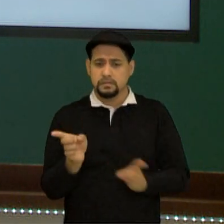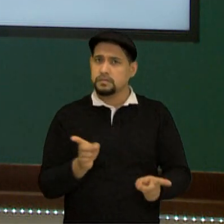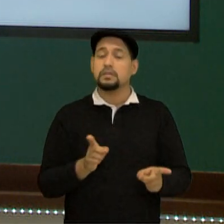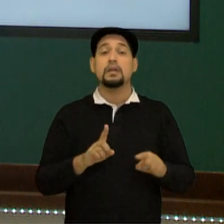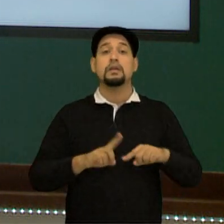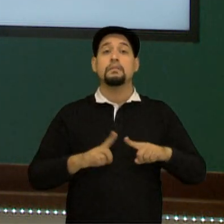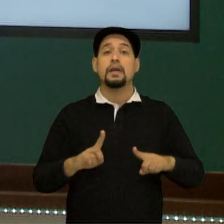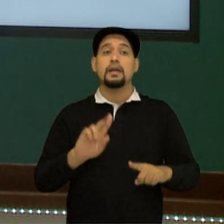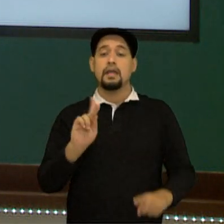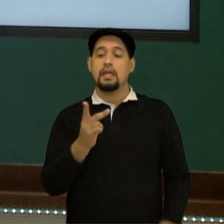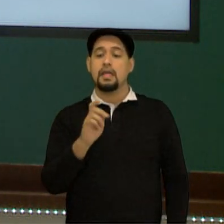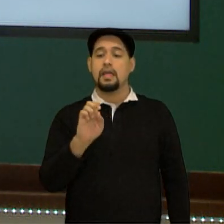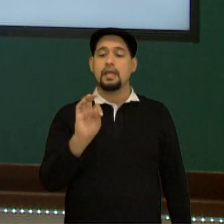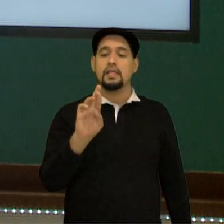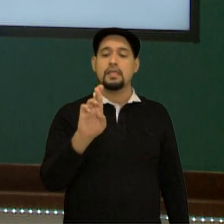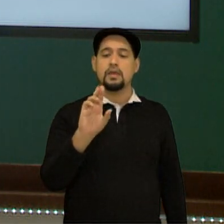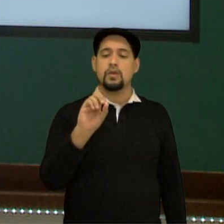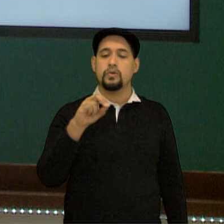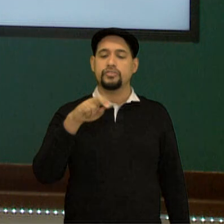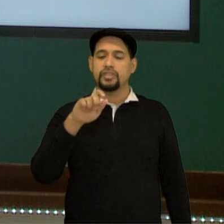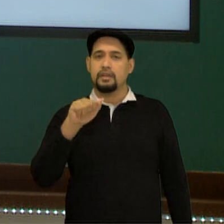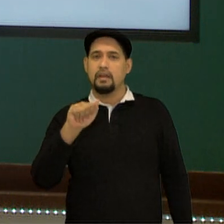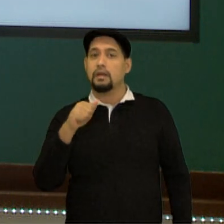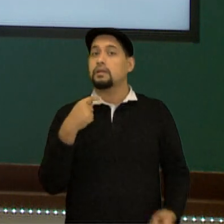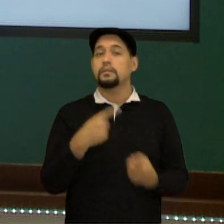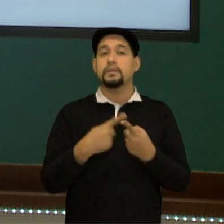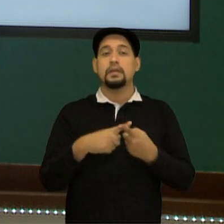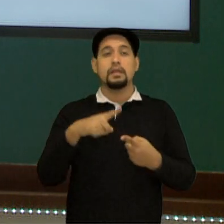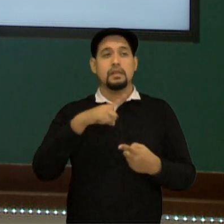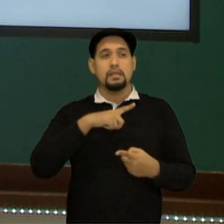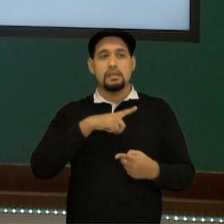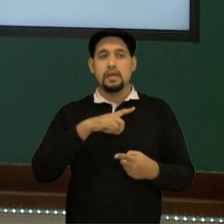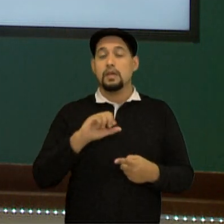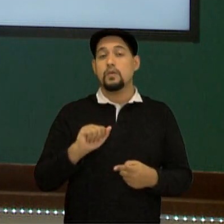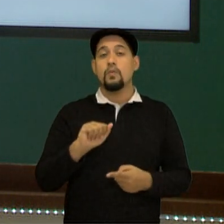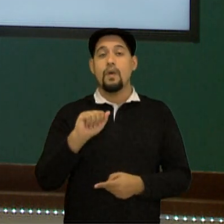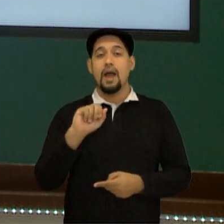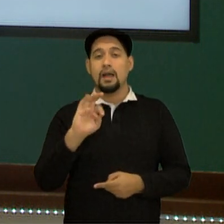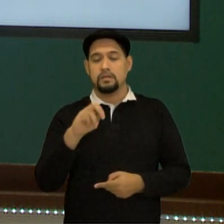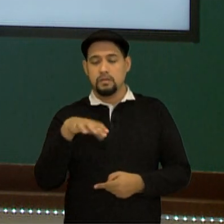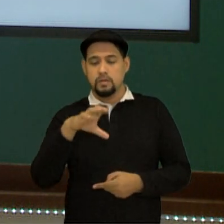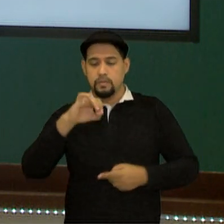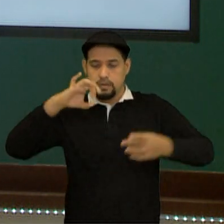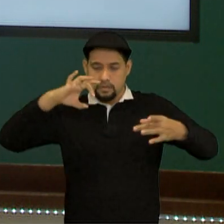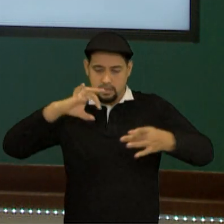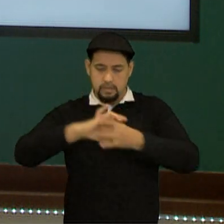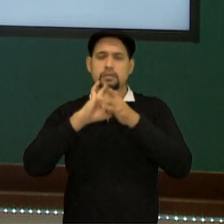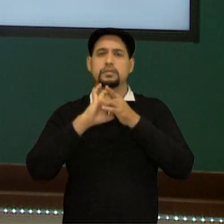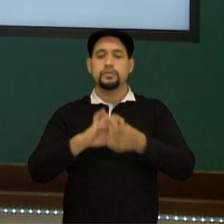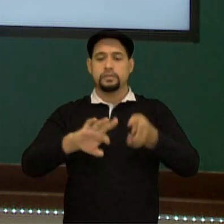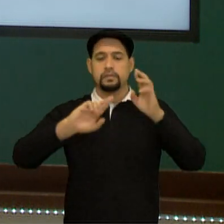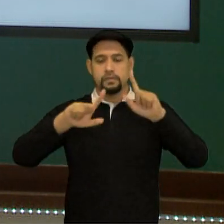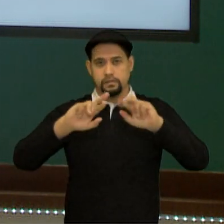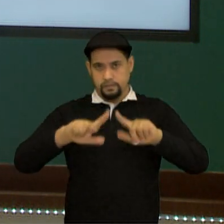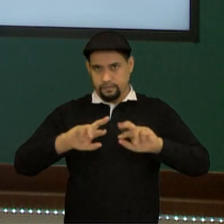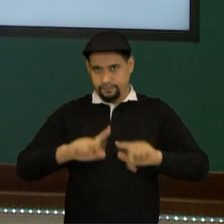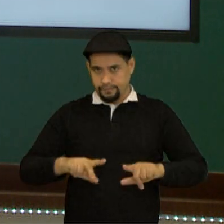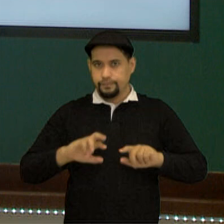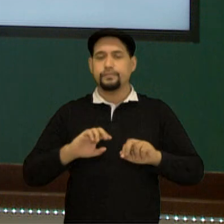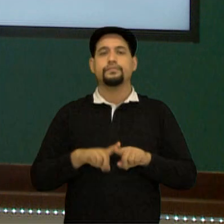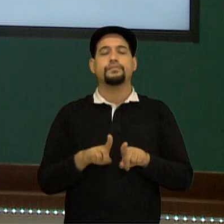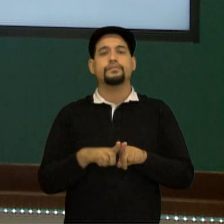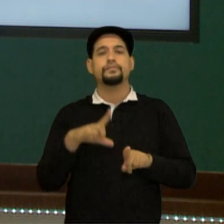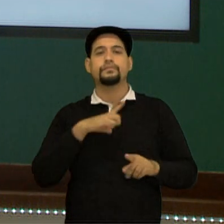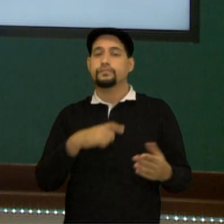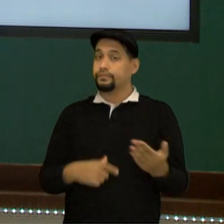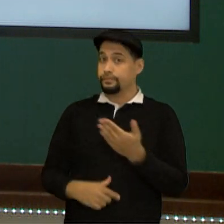é heterogênea porque tem um heteroátomo na sua cadeia. Um átomo diferente de carbono e hidrogênio, que